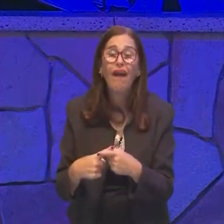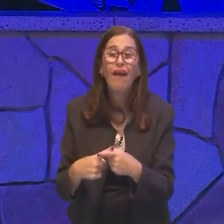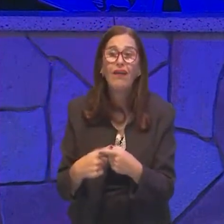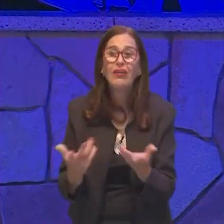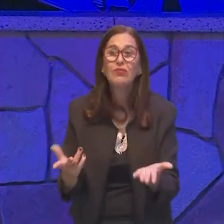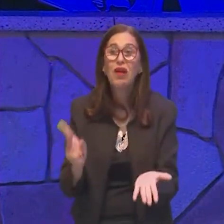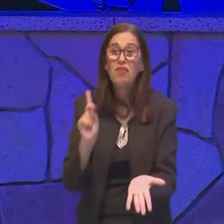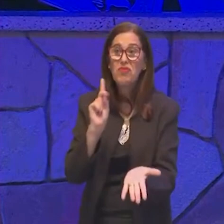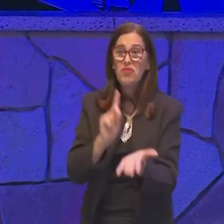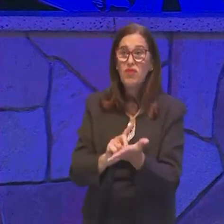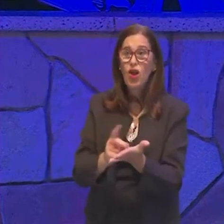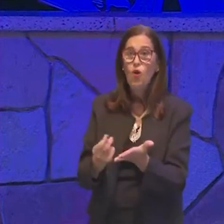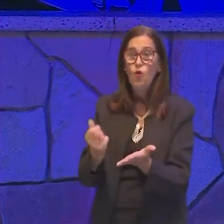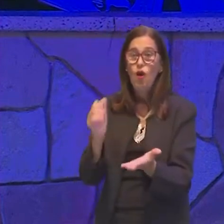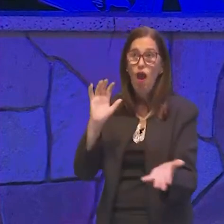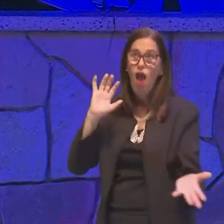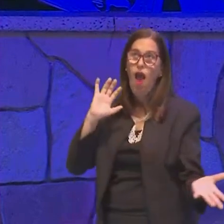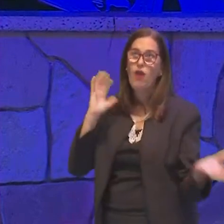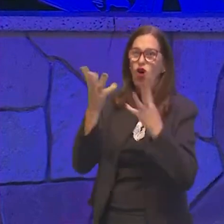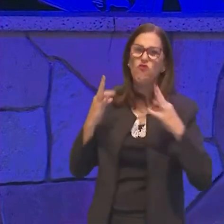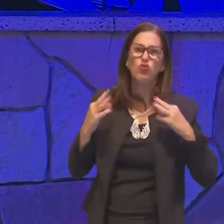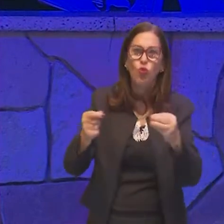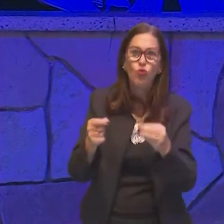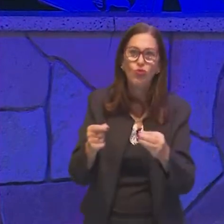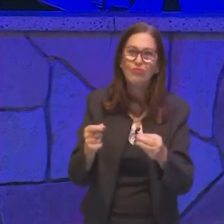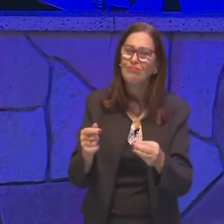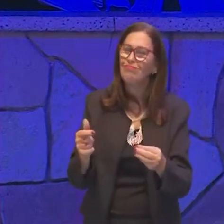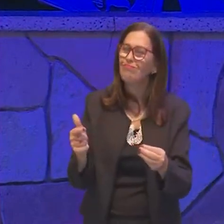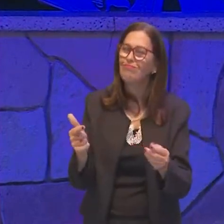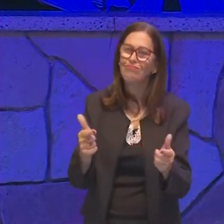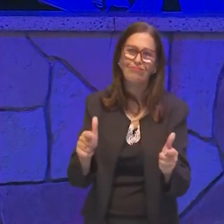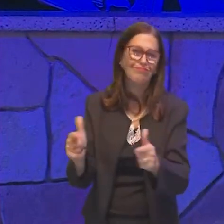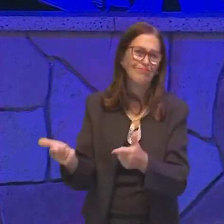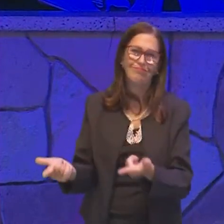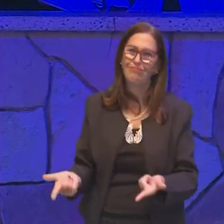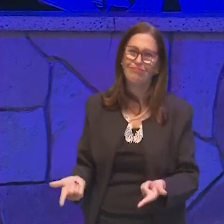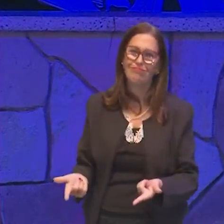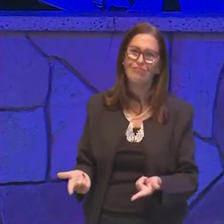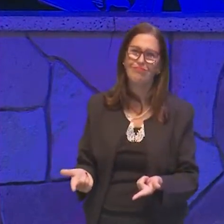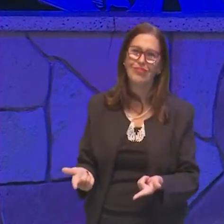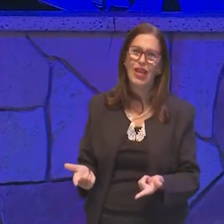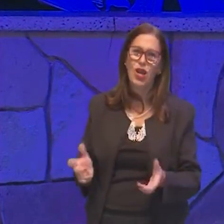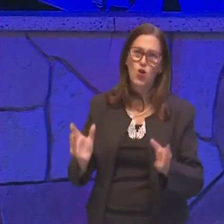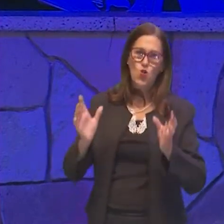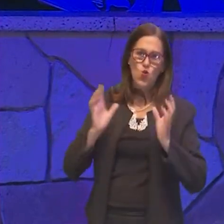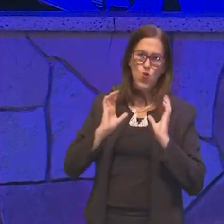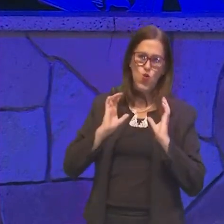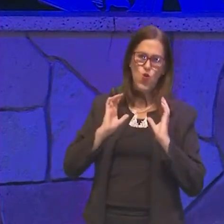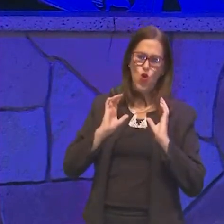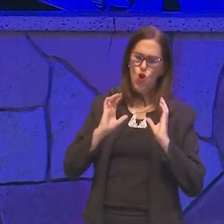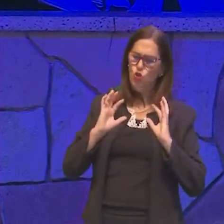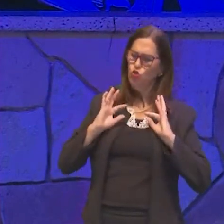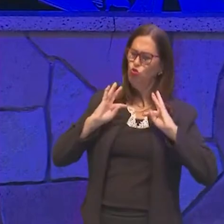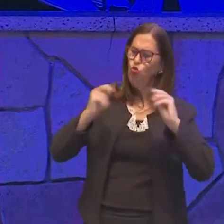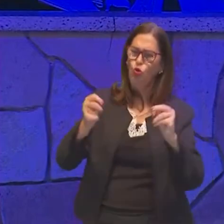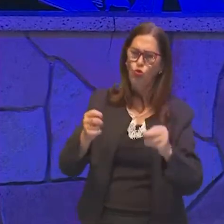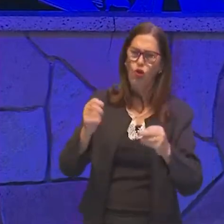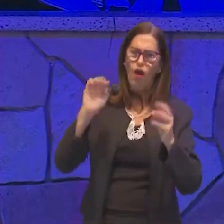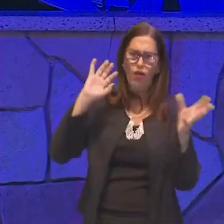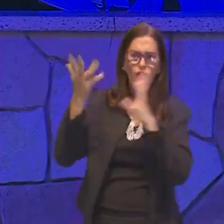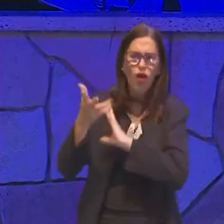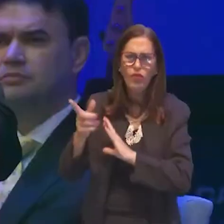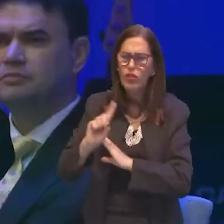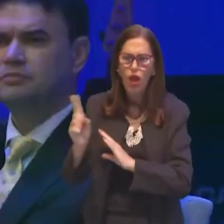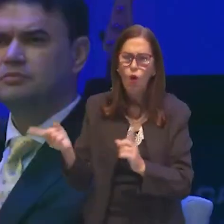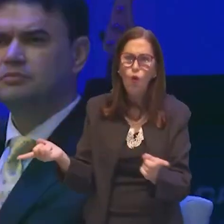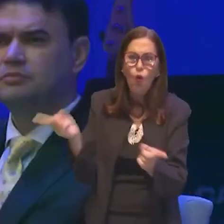Porque na verdade o dinheiro não resolve todas as coisas. A riqueza não resolve todas as coisas. Pelo contrário, se ela